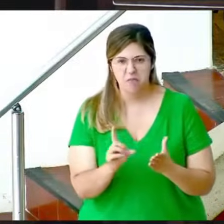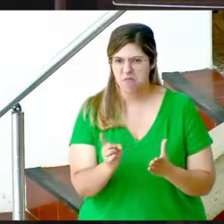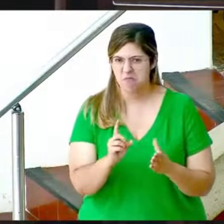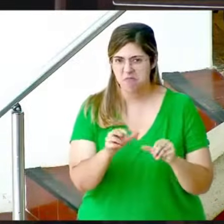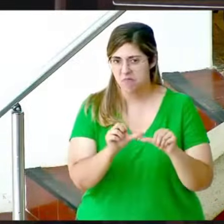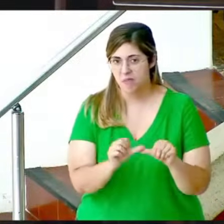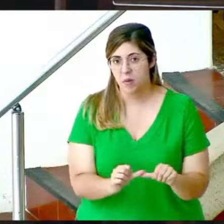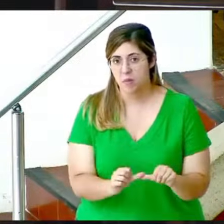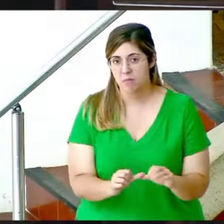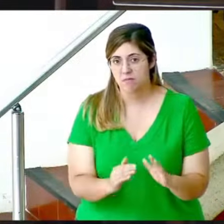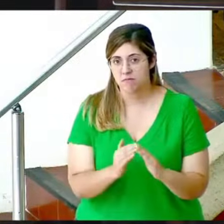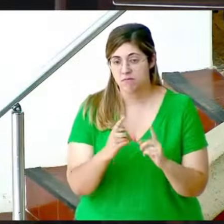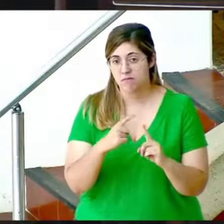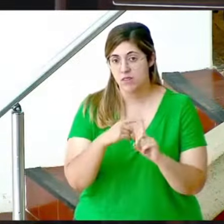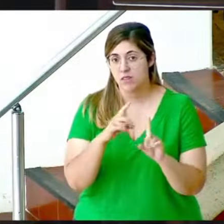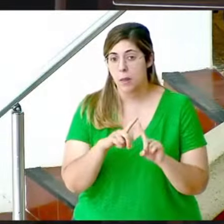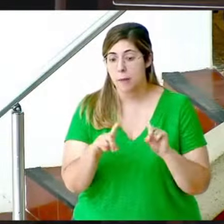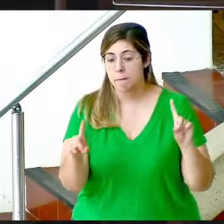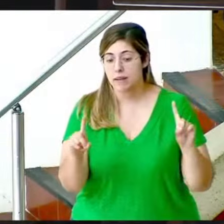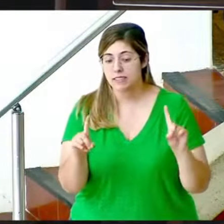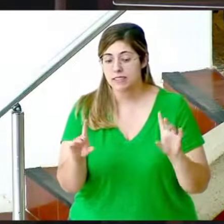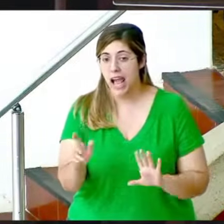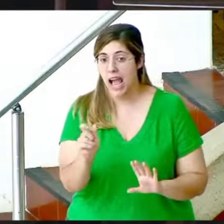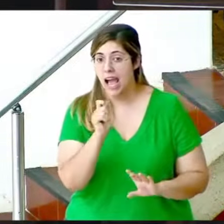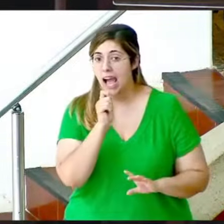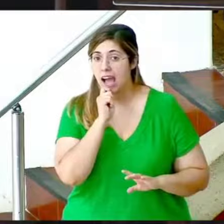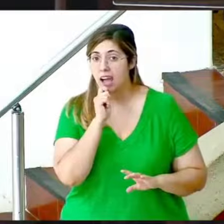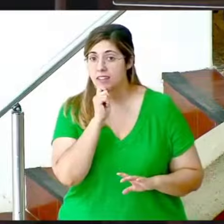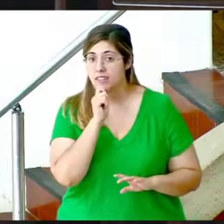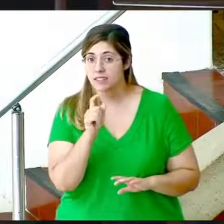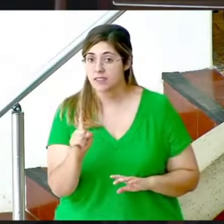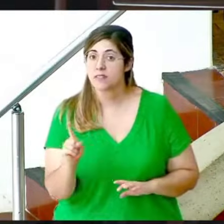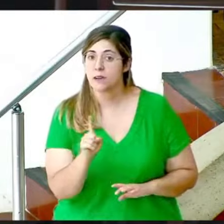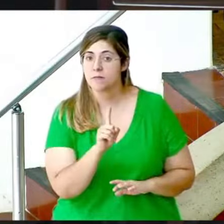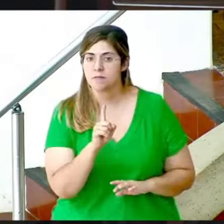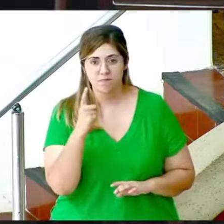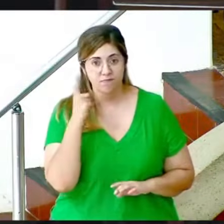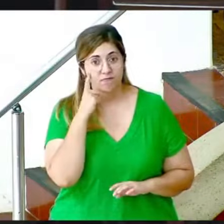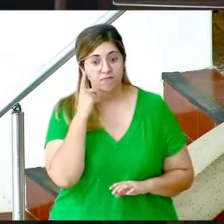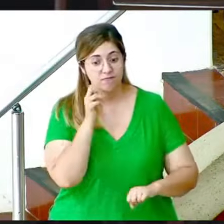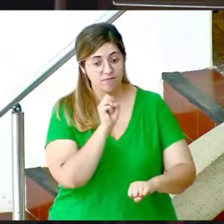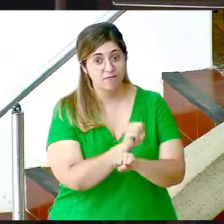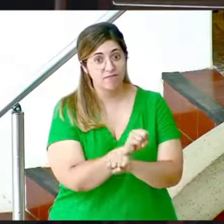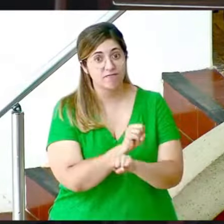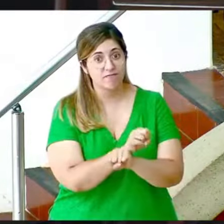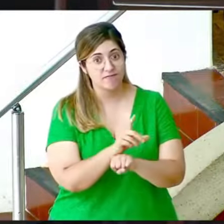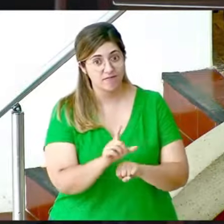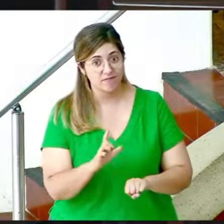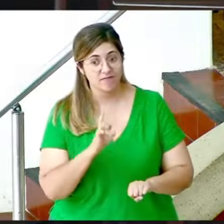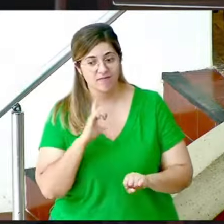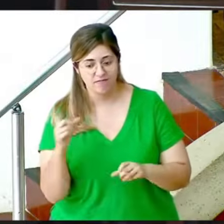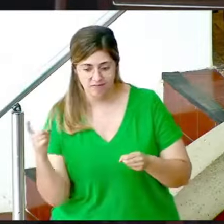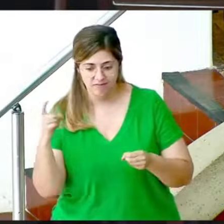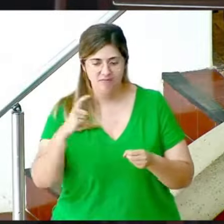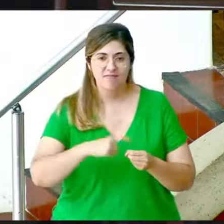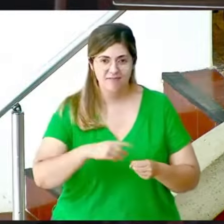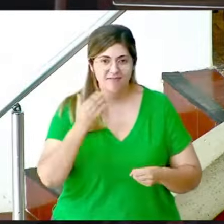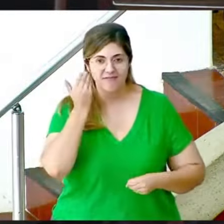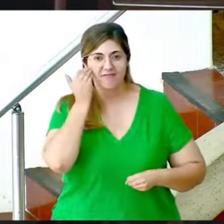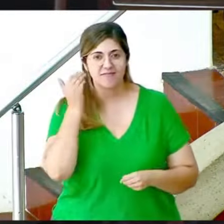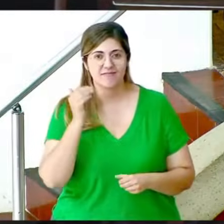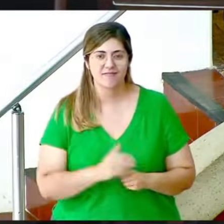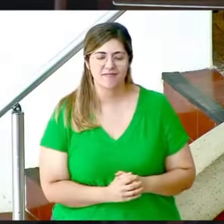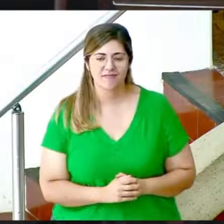Senhor. Posso lhe dar uma palavra de esperança? Ainda não está. Pense assim. Ainda não está, pense assim, porque